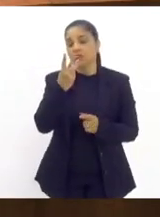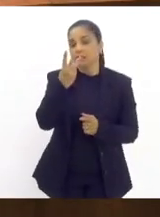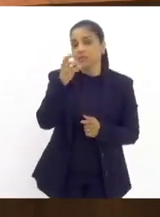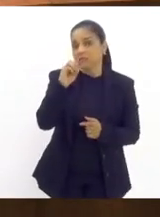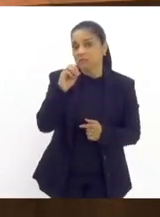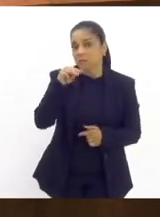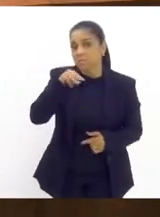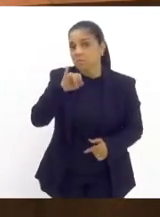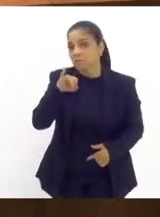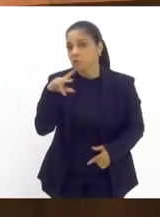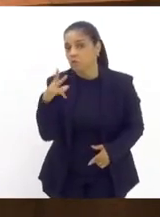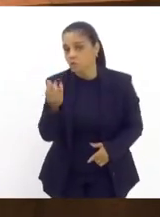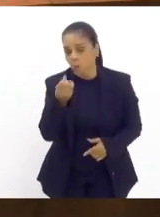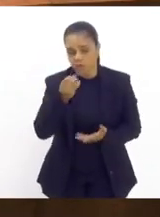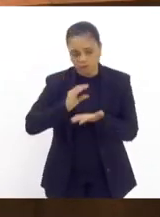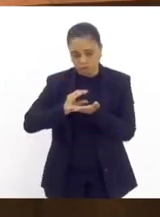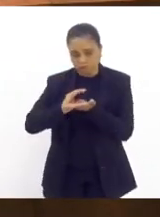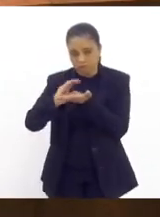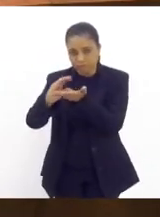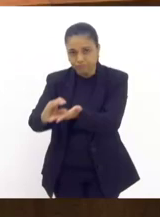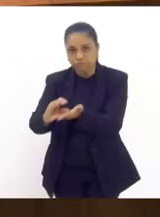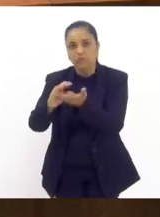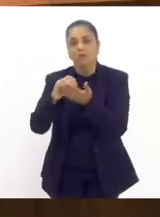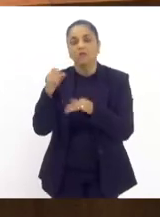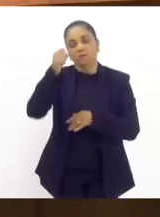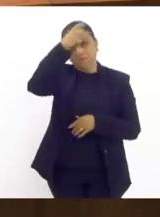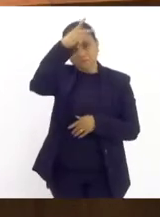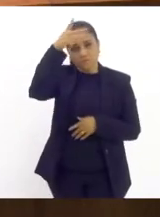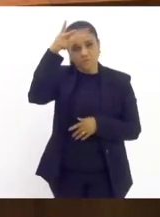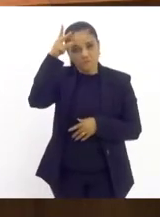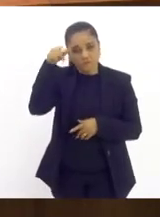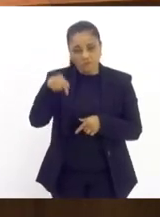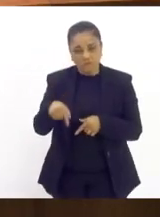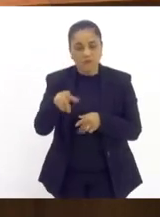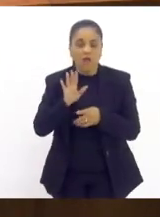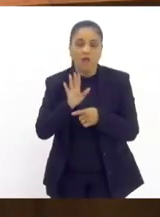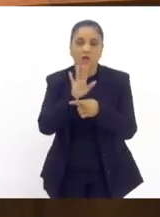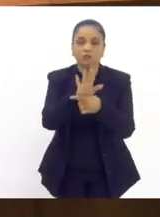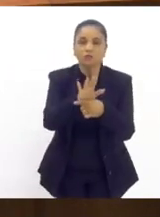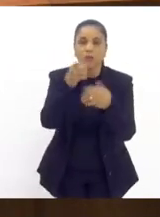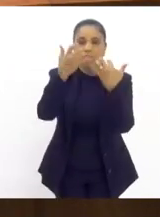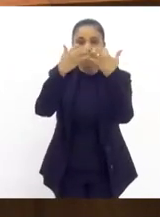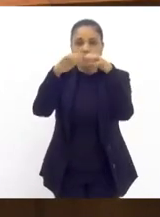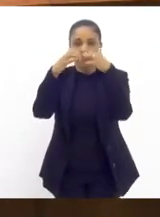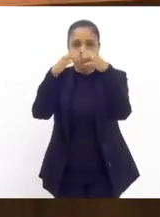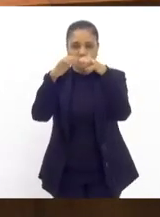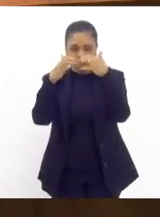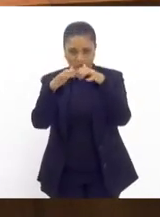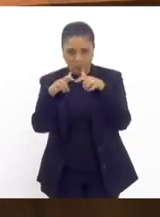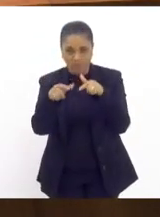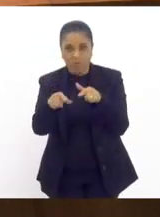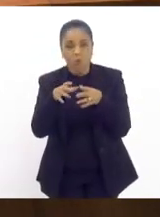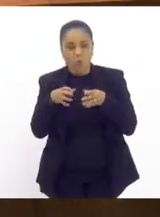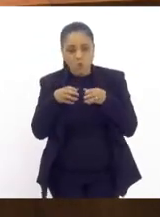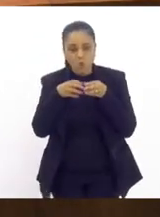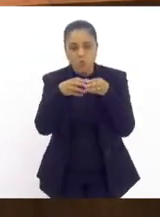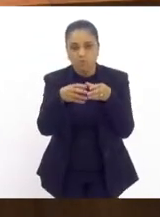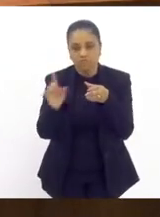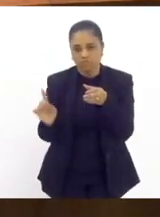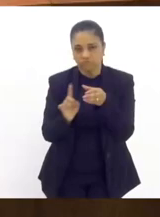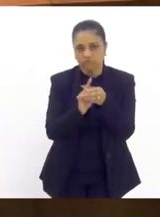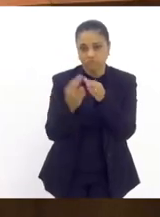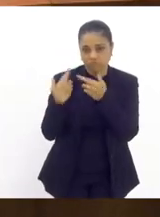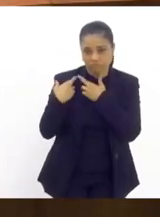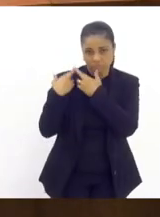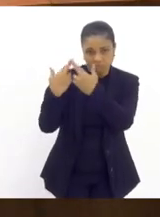no Município de Petrópolis eu presidi deputada Érica uma comissão especial para acompanhamento não só